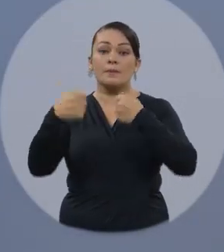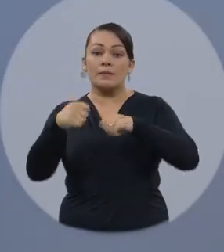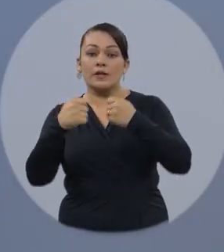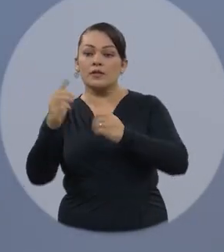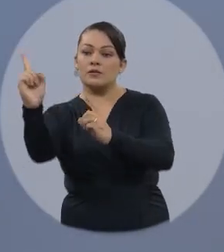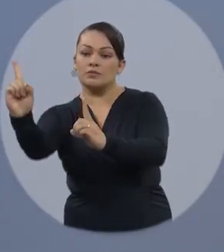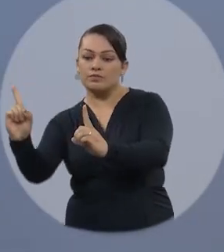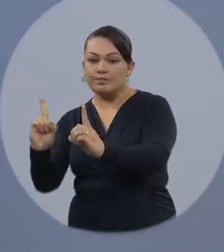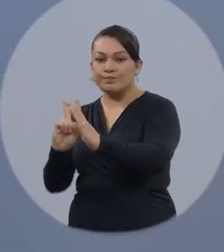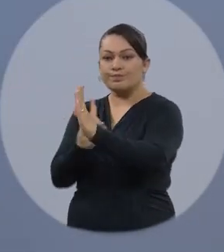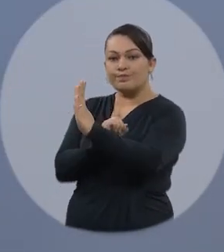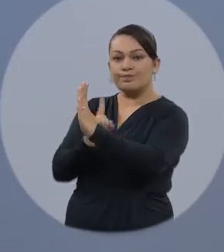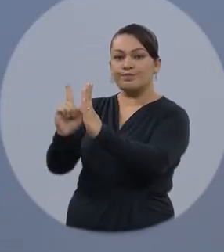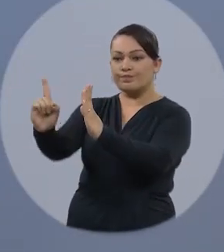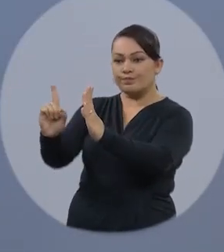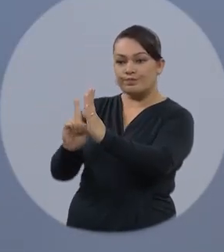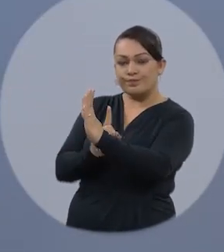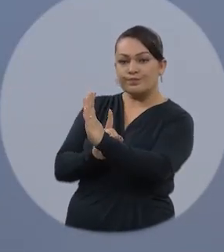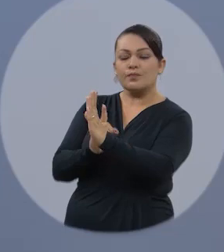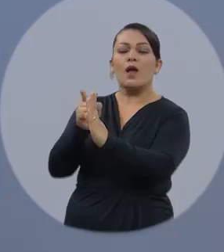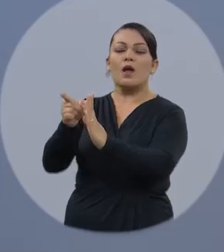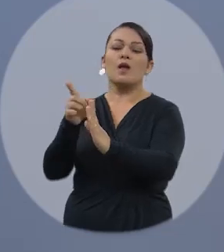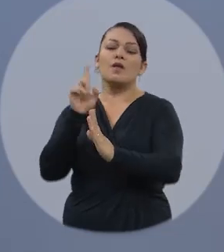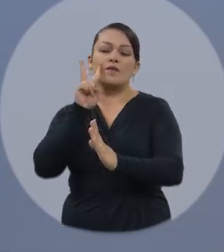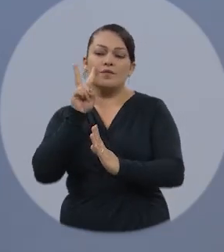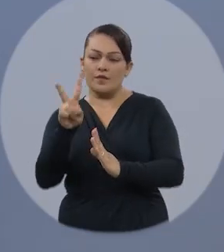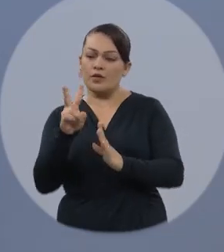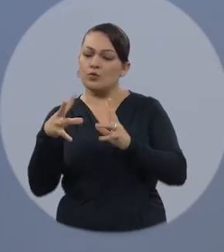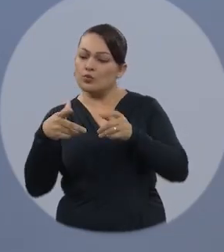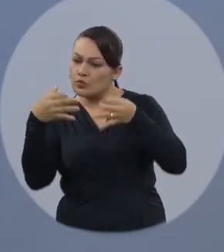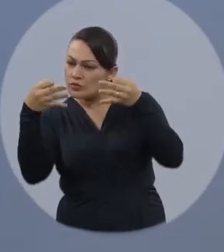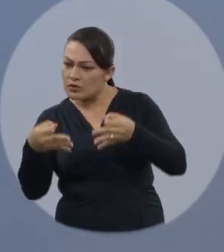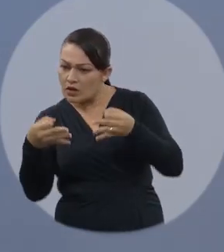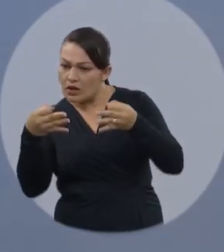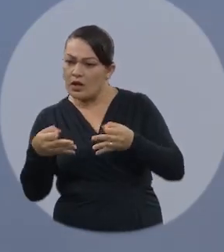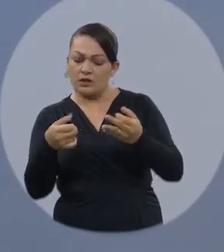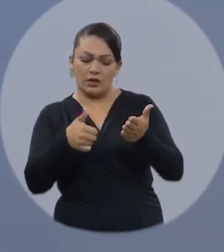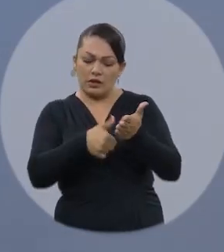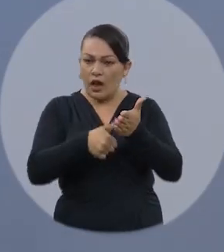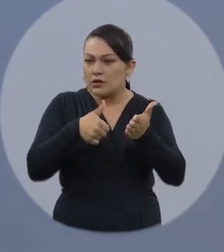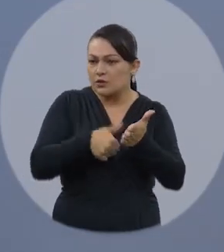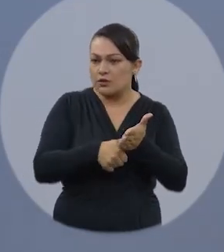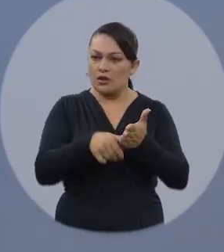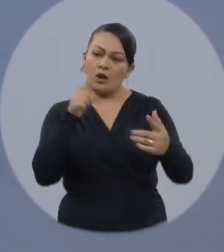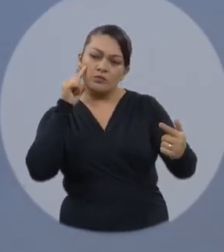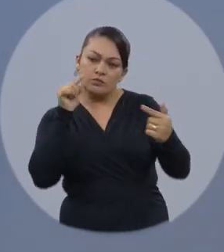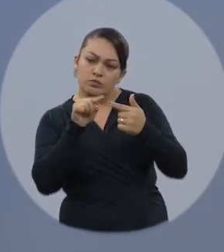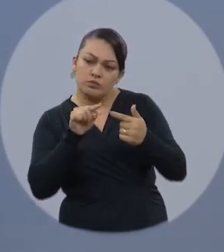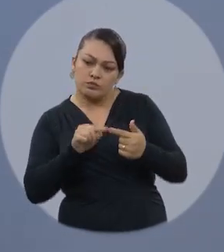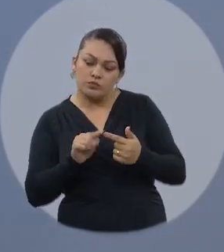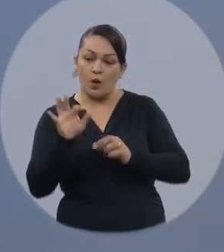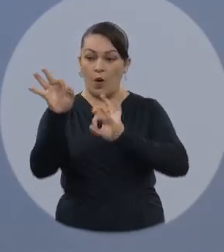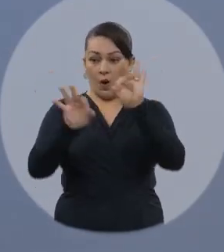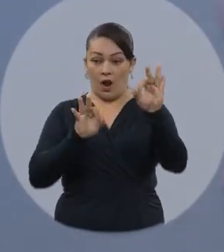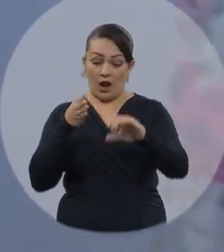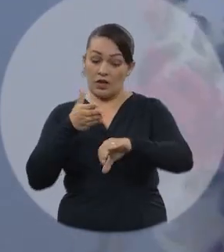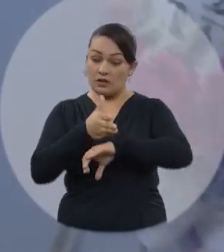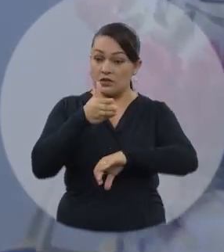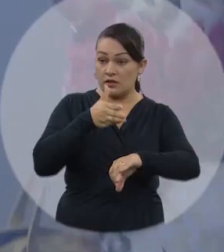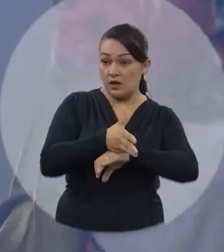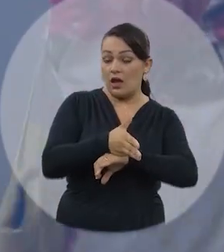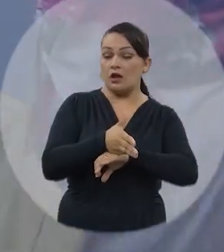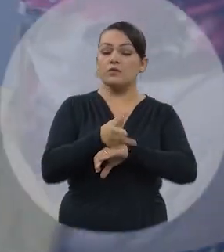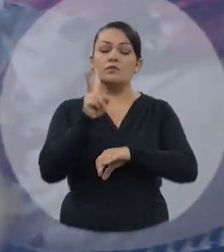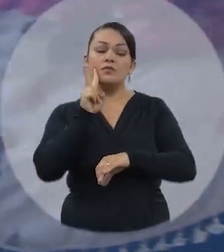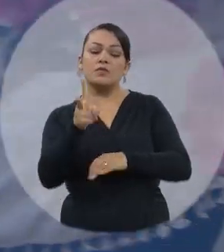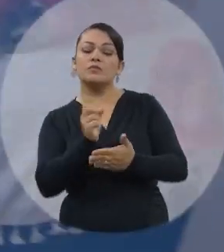prioritários, receber o eleitor na porta e verificar se está tudo certo com os documentos, organizar a entrada e